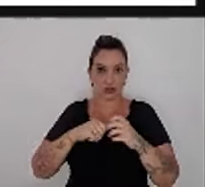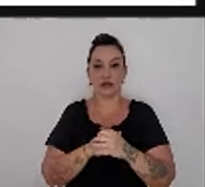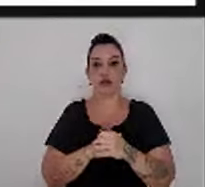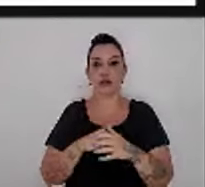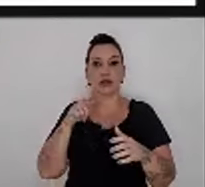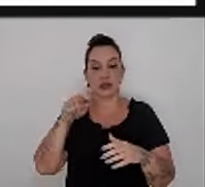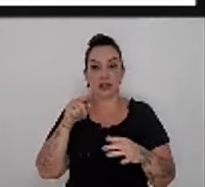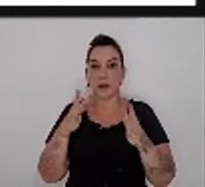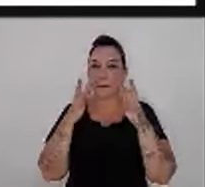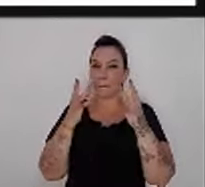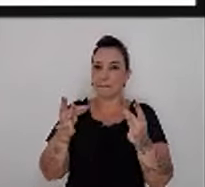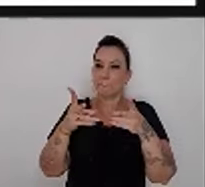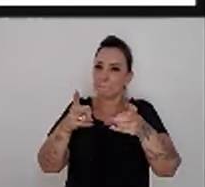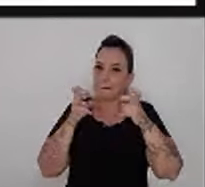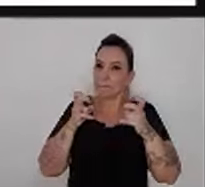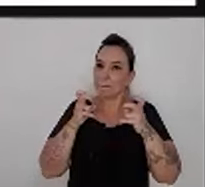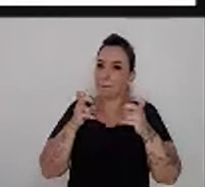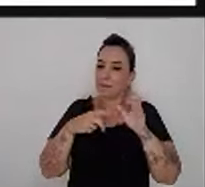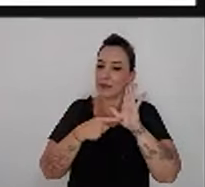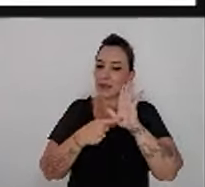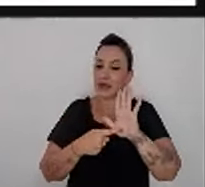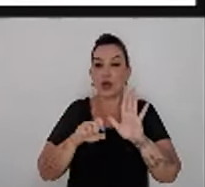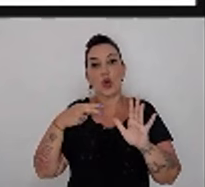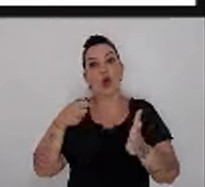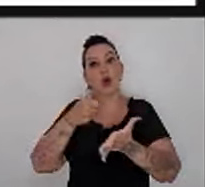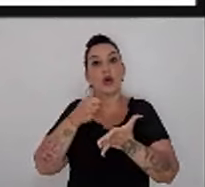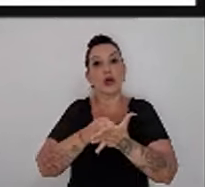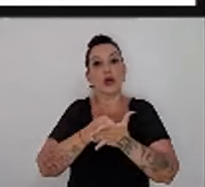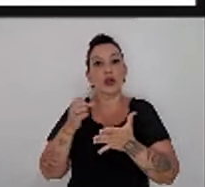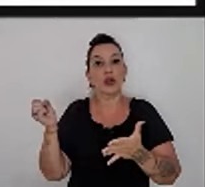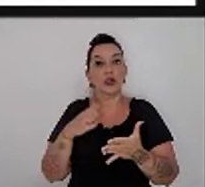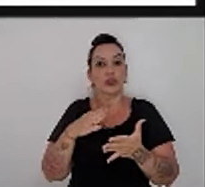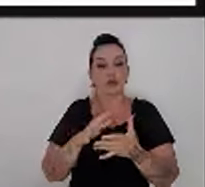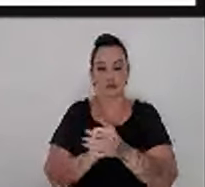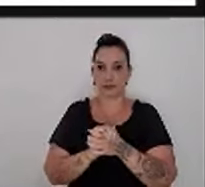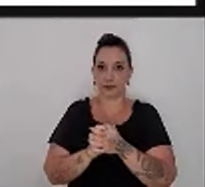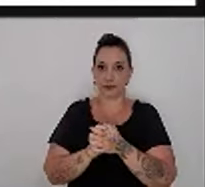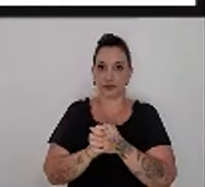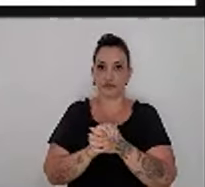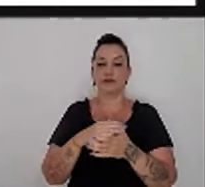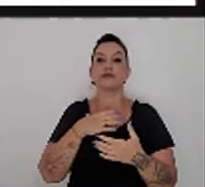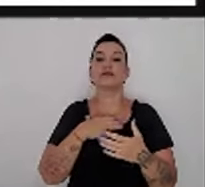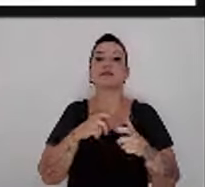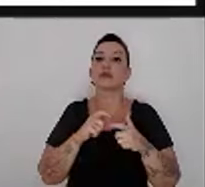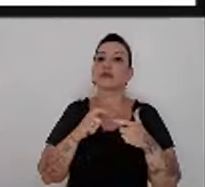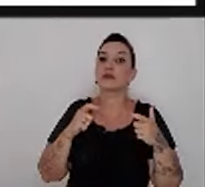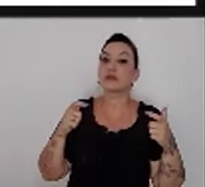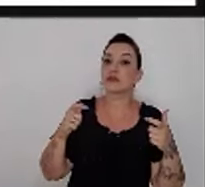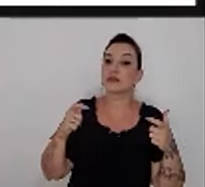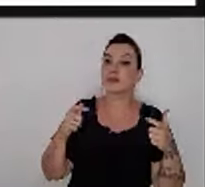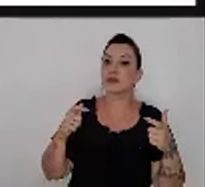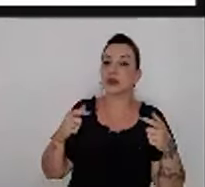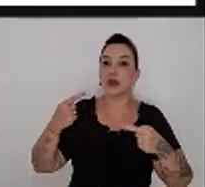sexuais. Essa constatação leva a uma nova, ou exige uma nova aposta analítica, de modo a ampliar